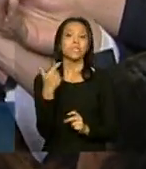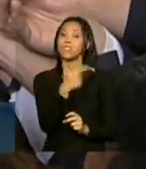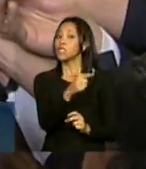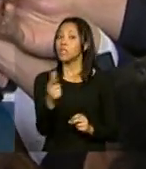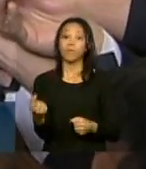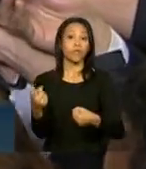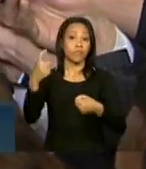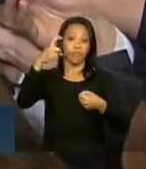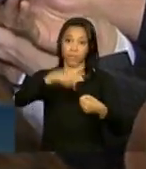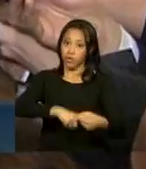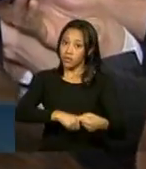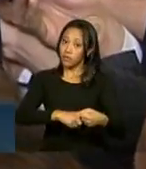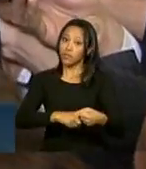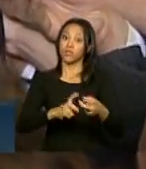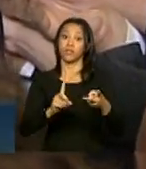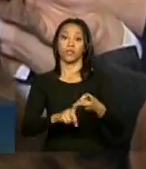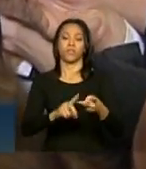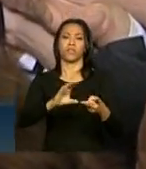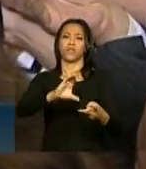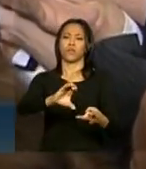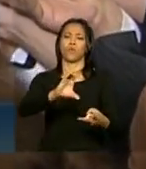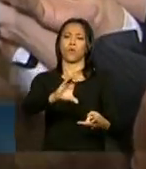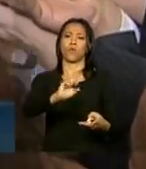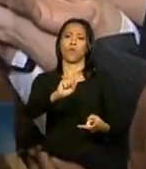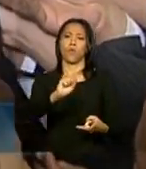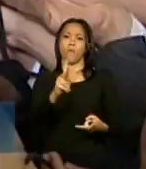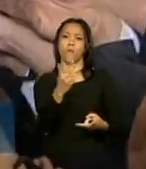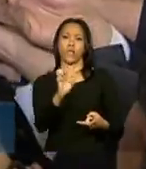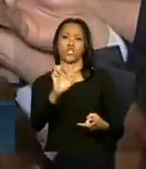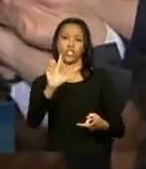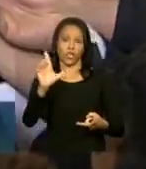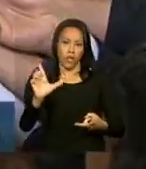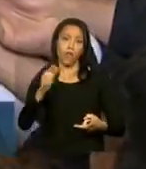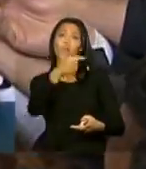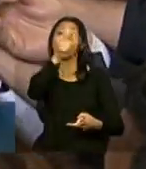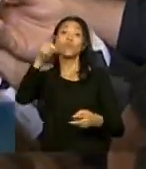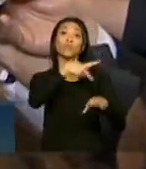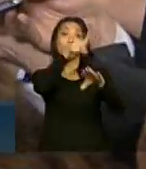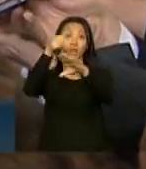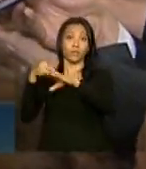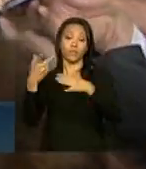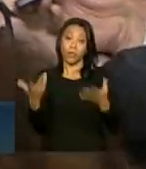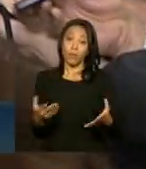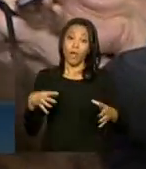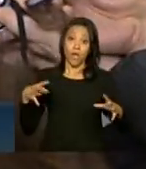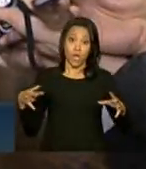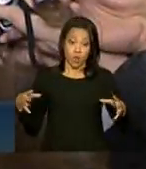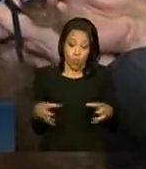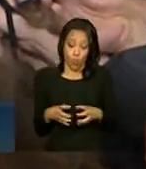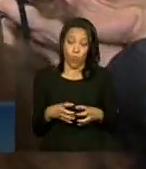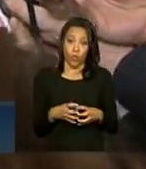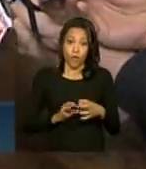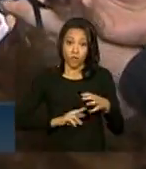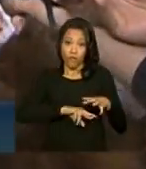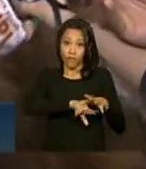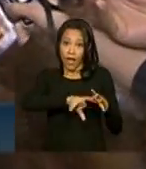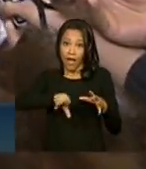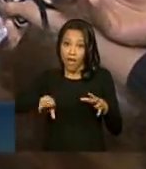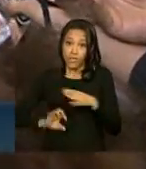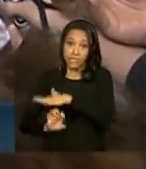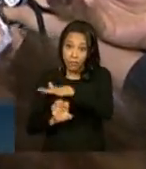parcerias sólidas com a Shell em outros países. Então, é um consórcio de grandes empresas que têm